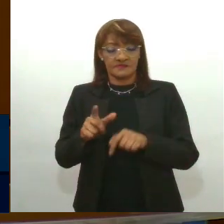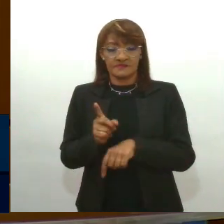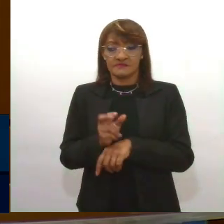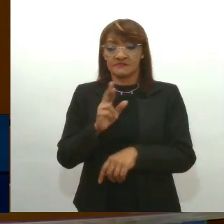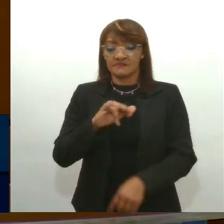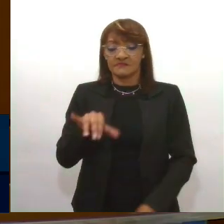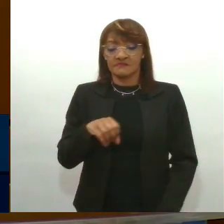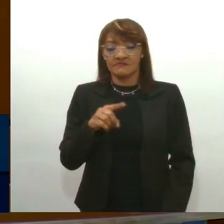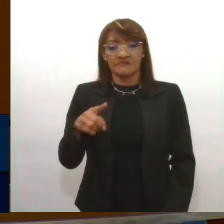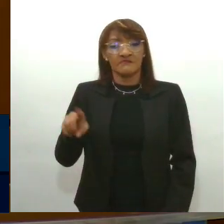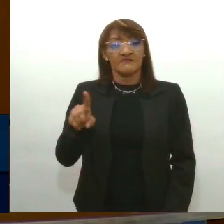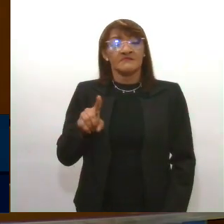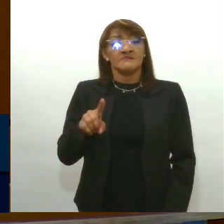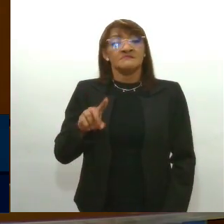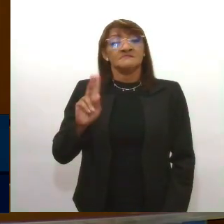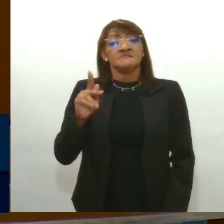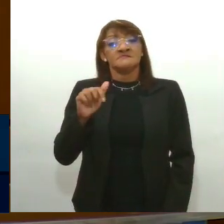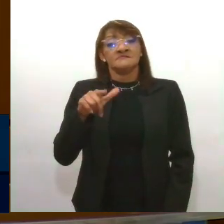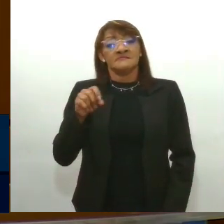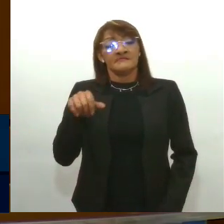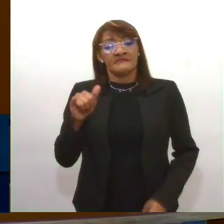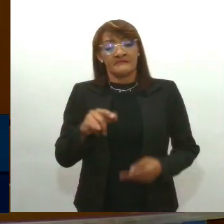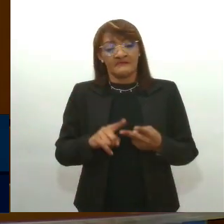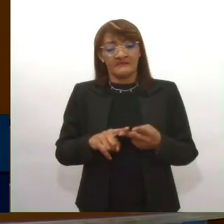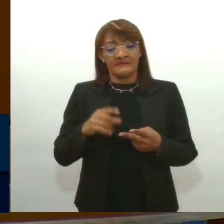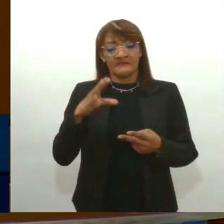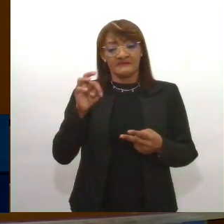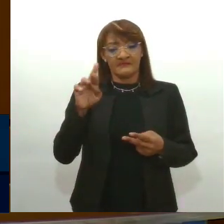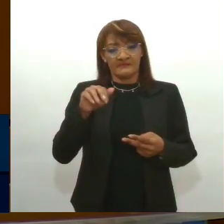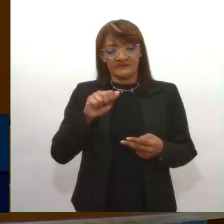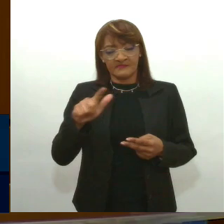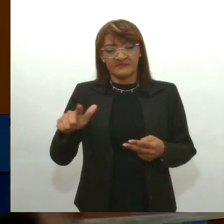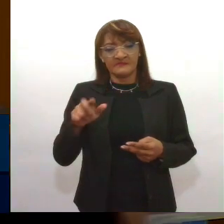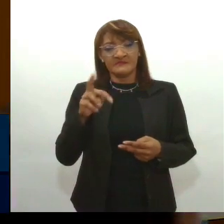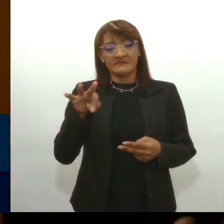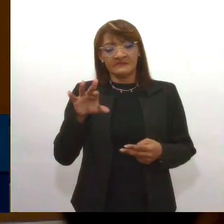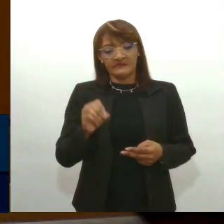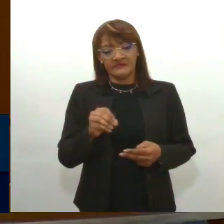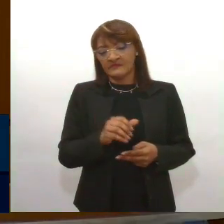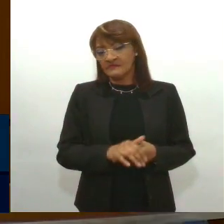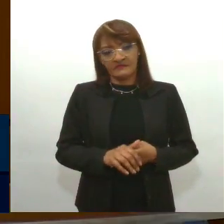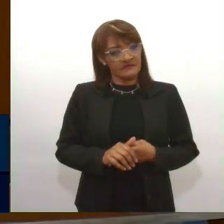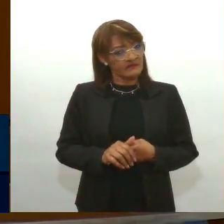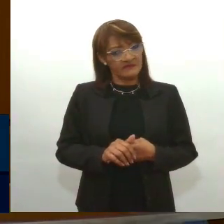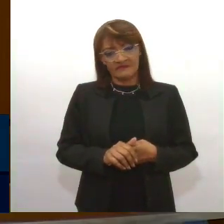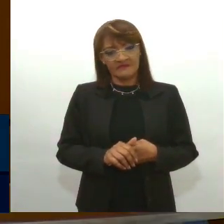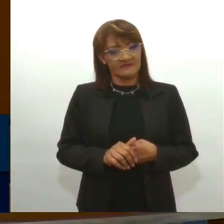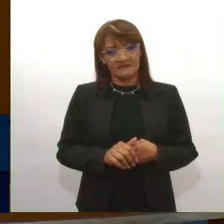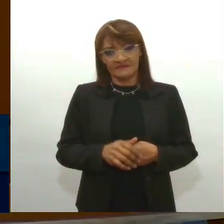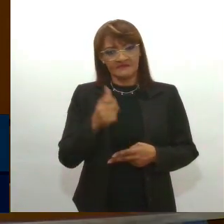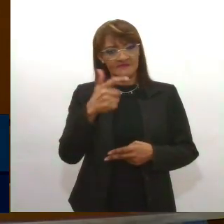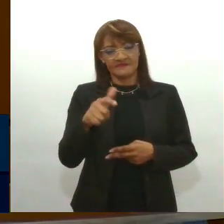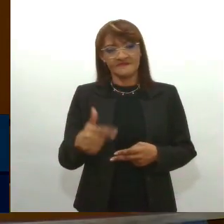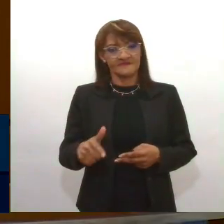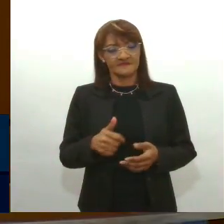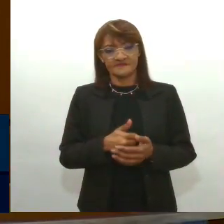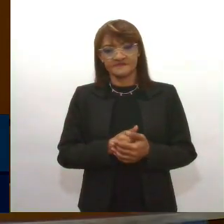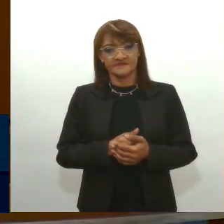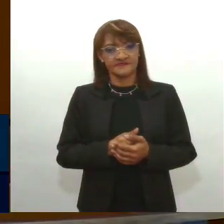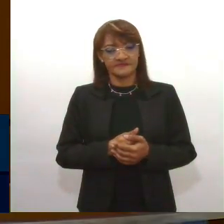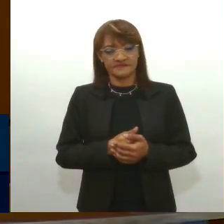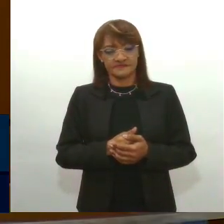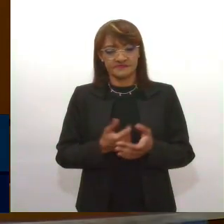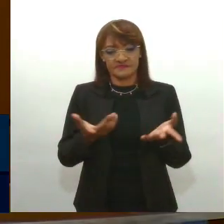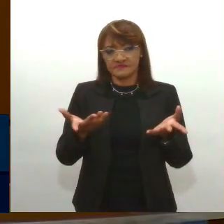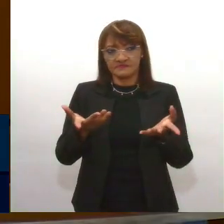Coronel Ribeiro que não permitiu que houvesse eh como se diz crime eleitoral e outros